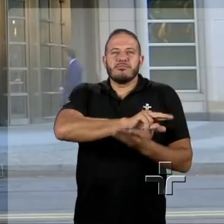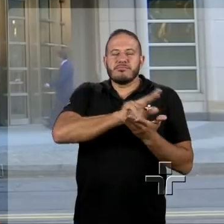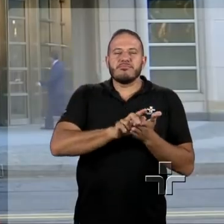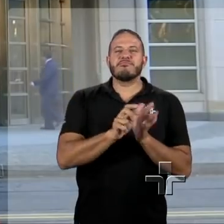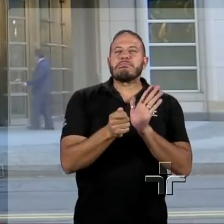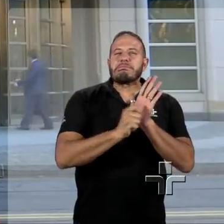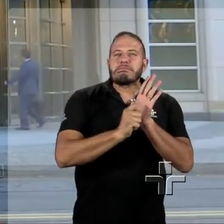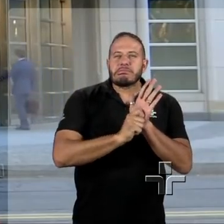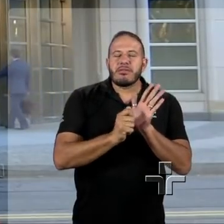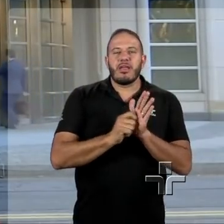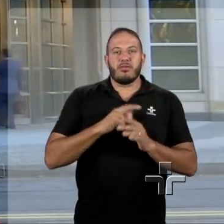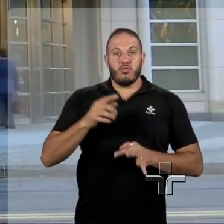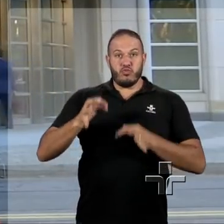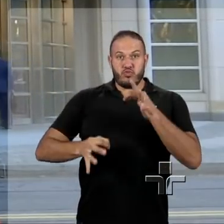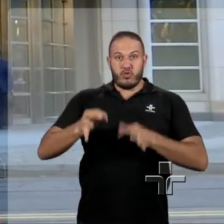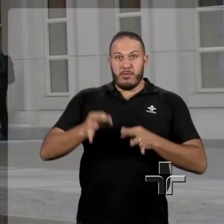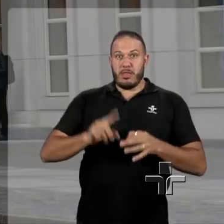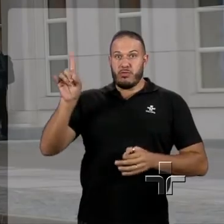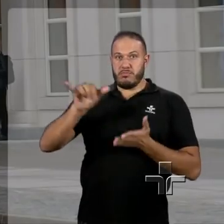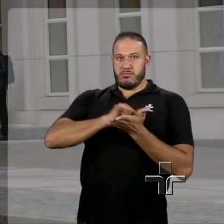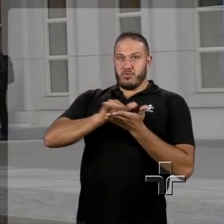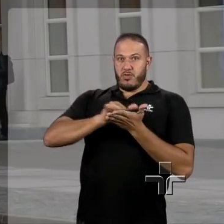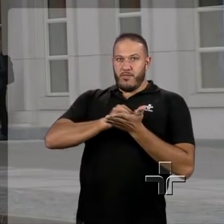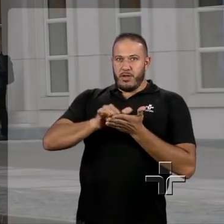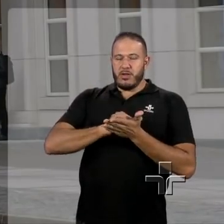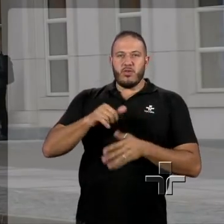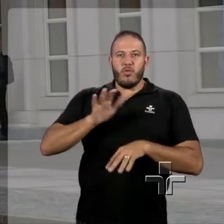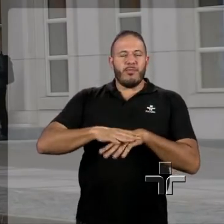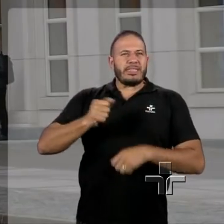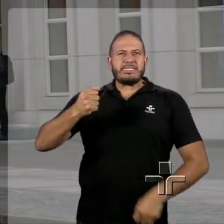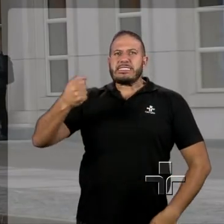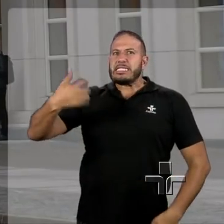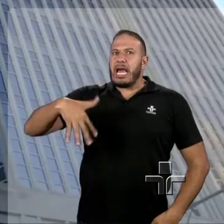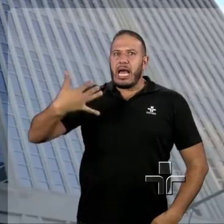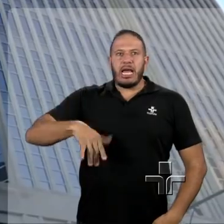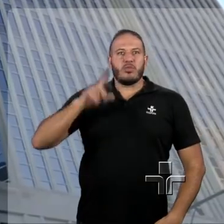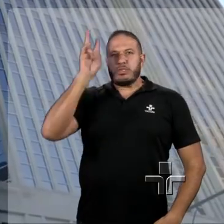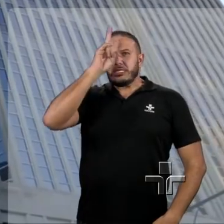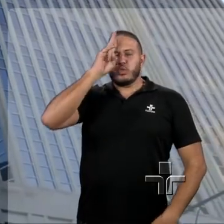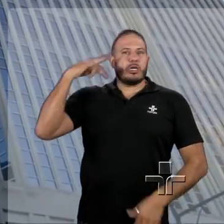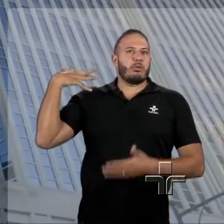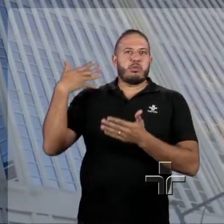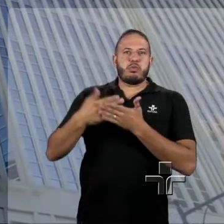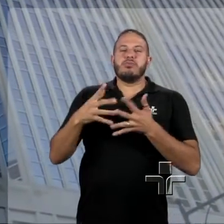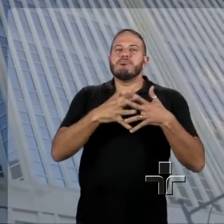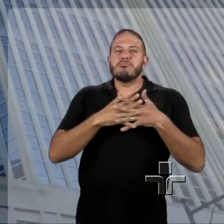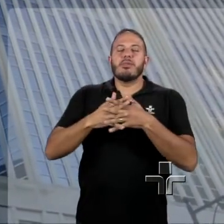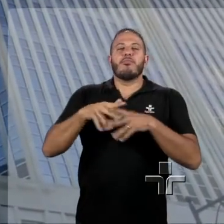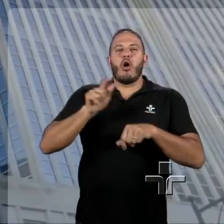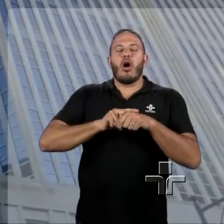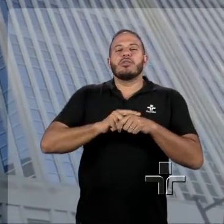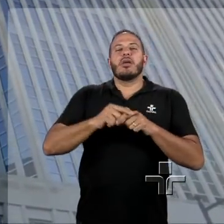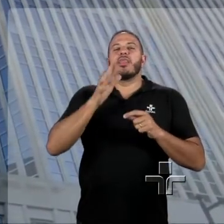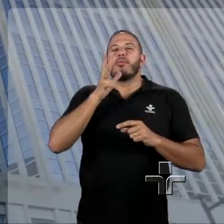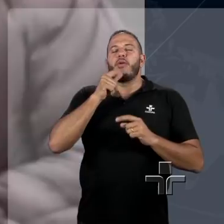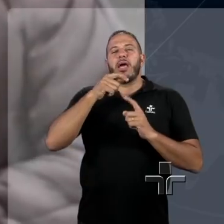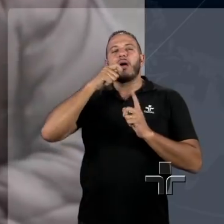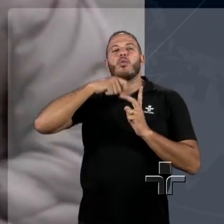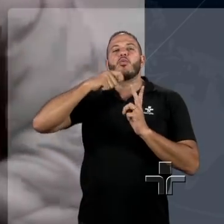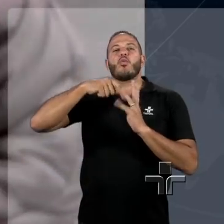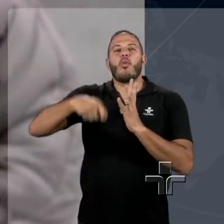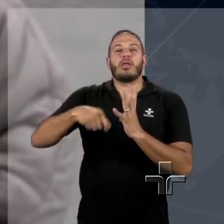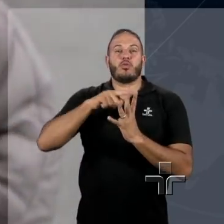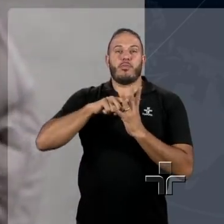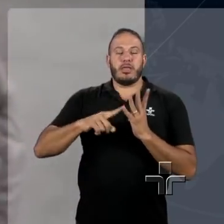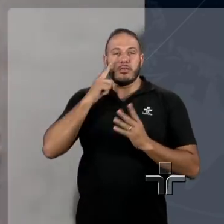maconha. O julgamento em Nova York, o mais caro da história americana, pode se estender por mais de 4 meses.